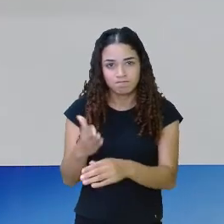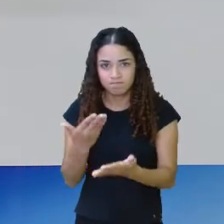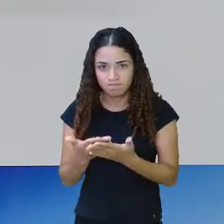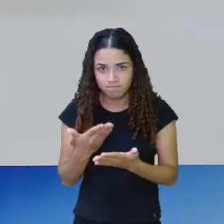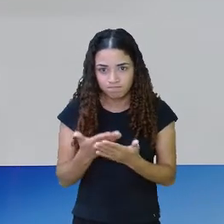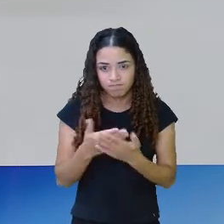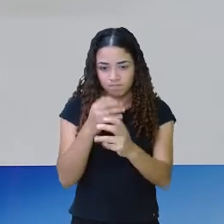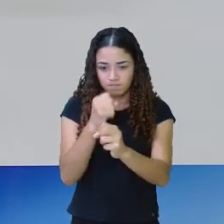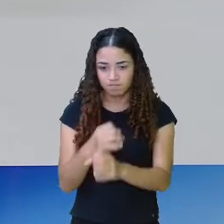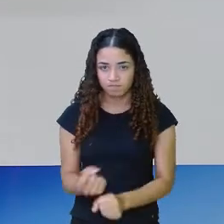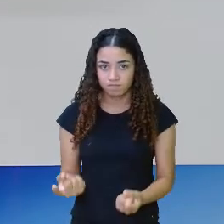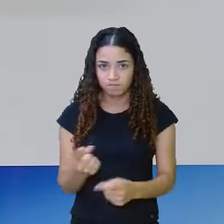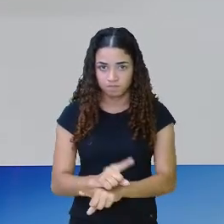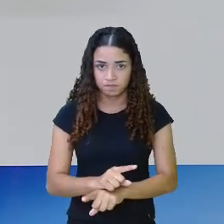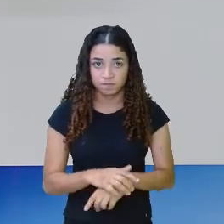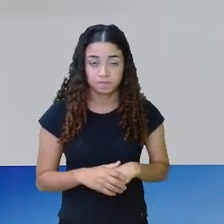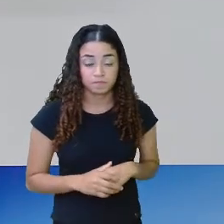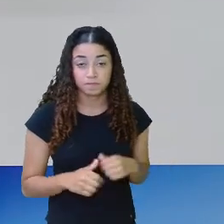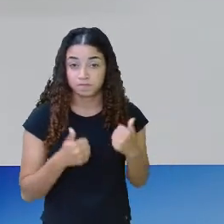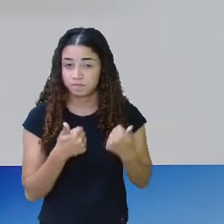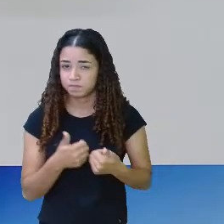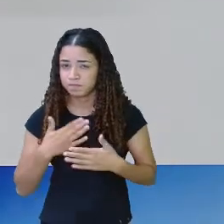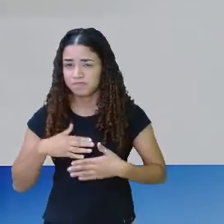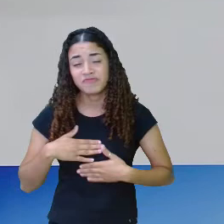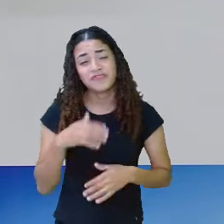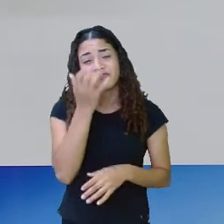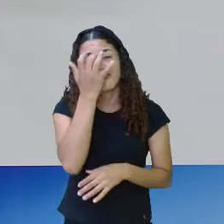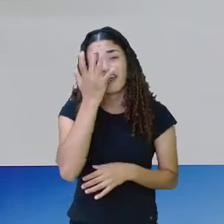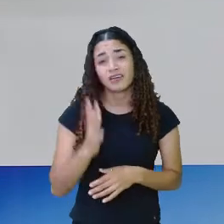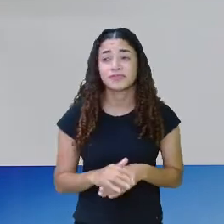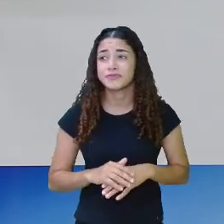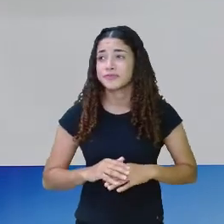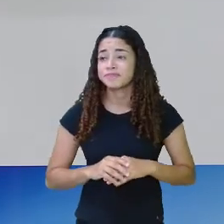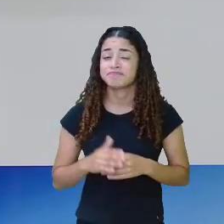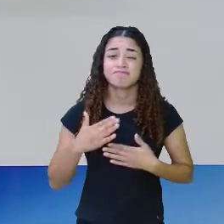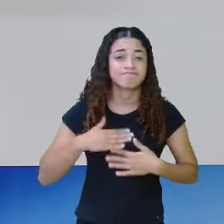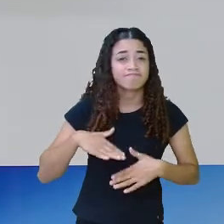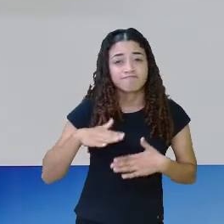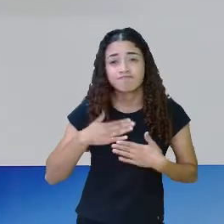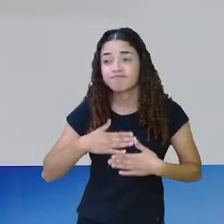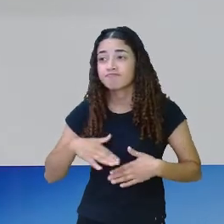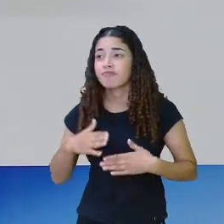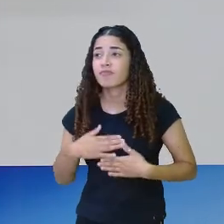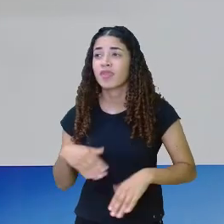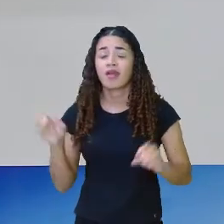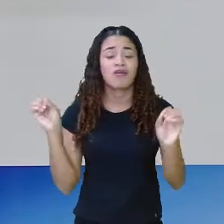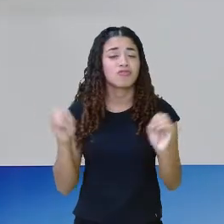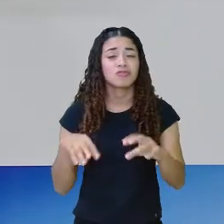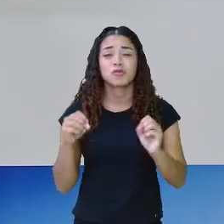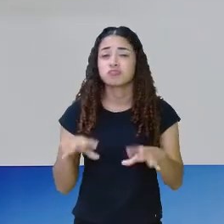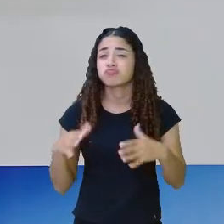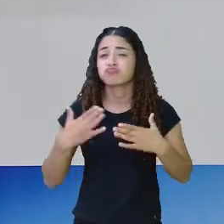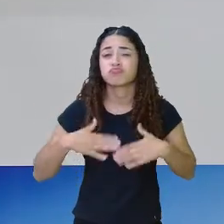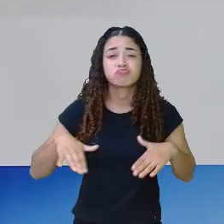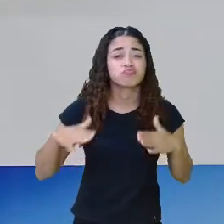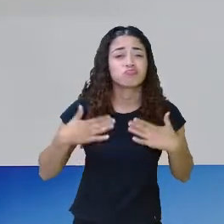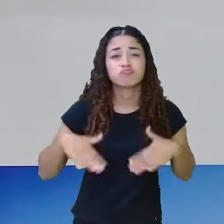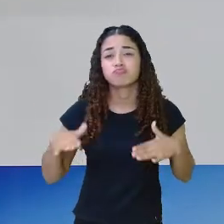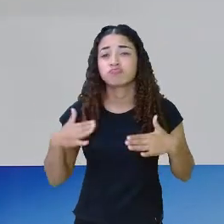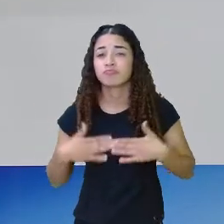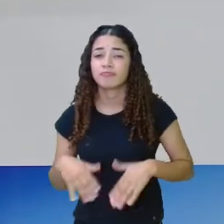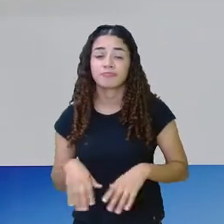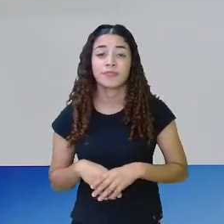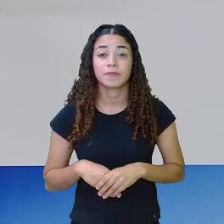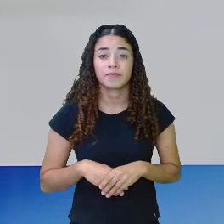inversas. Tranquilo? Muito facinho, ó. Tranquilo. Aula tranquila demais. Eu já